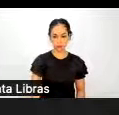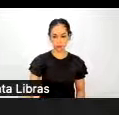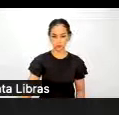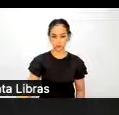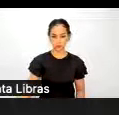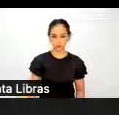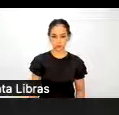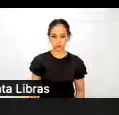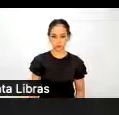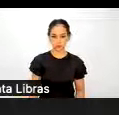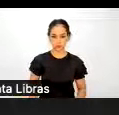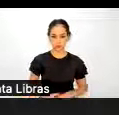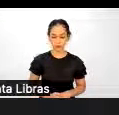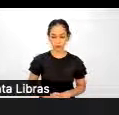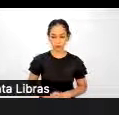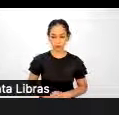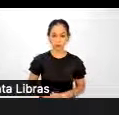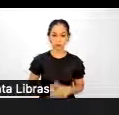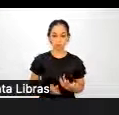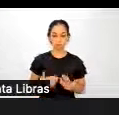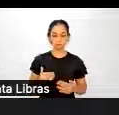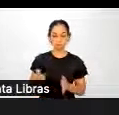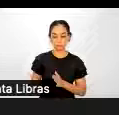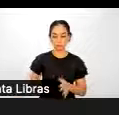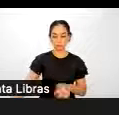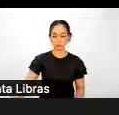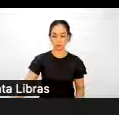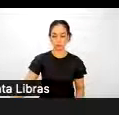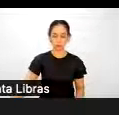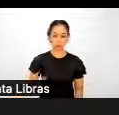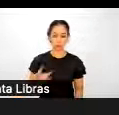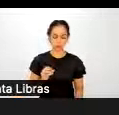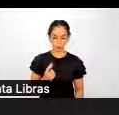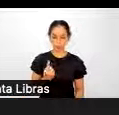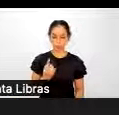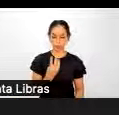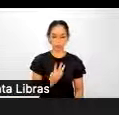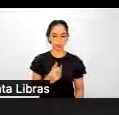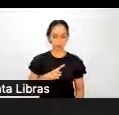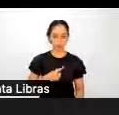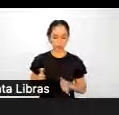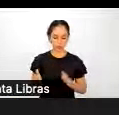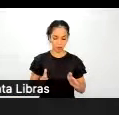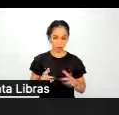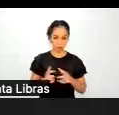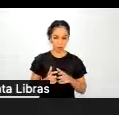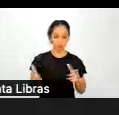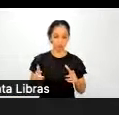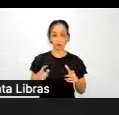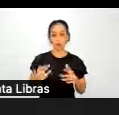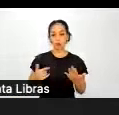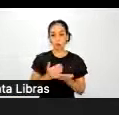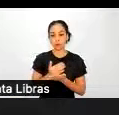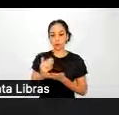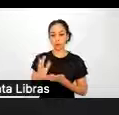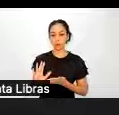surge em 2013, então tem um intervalo grande, né? Desde o caso de Nova York, quando começam a surgir outras ações do